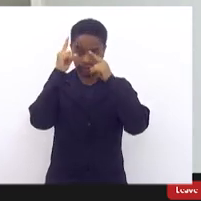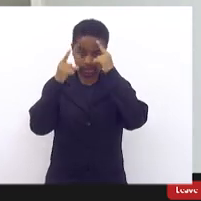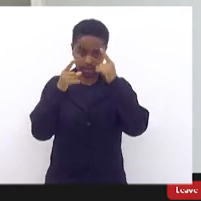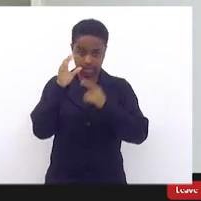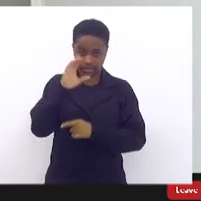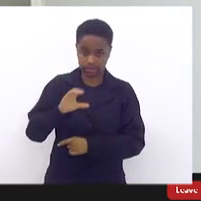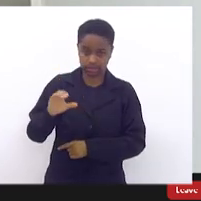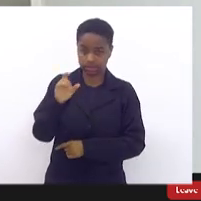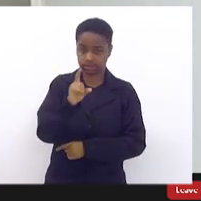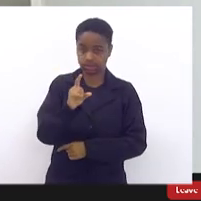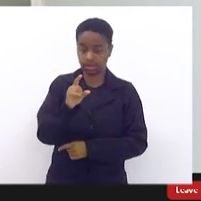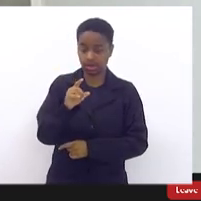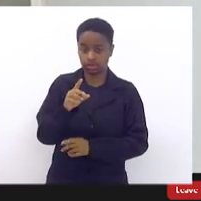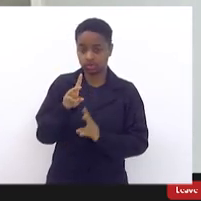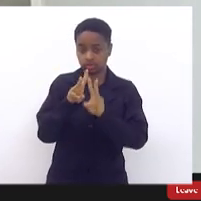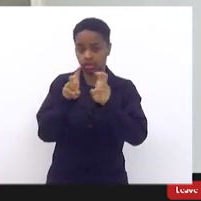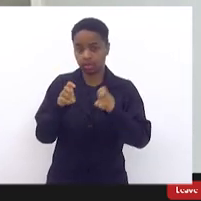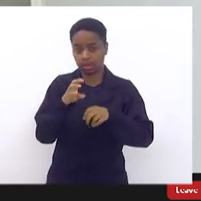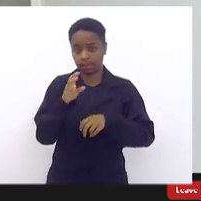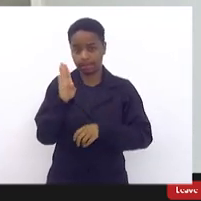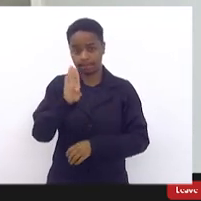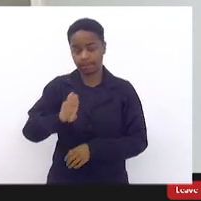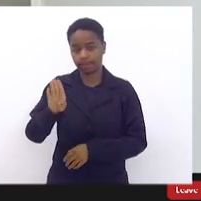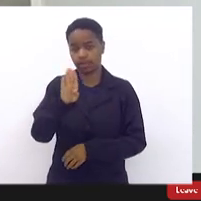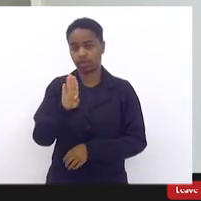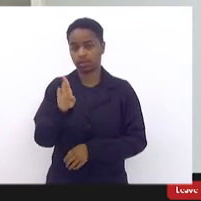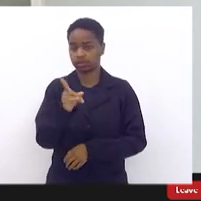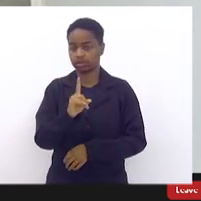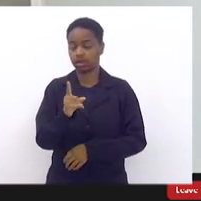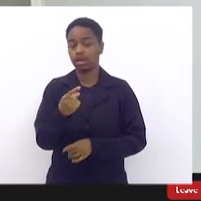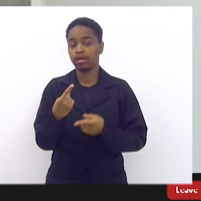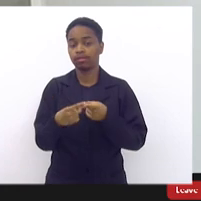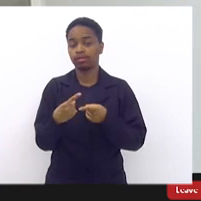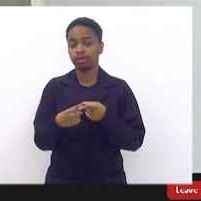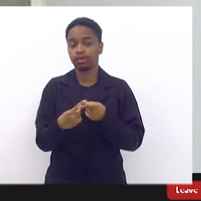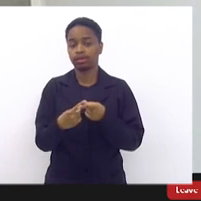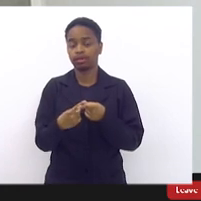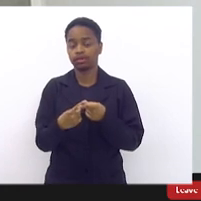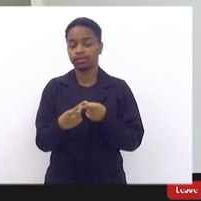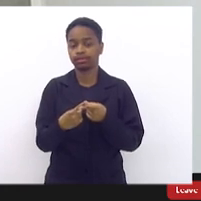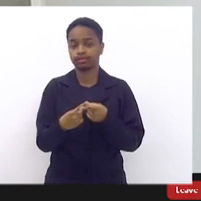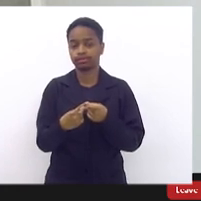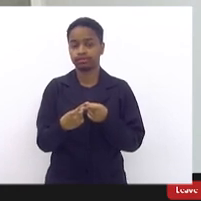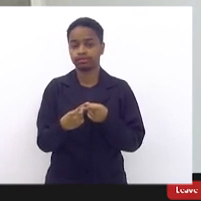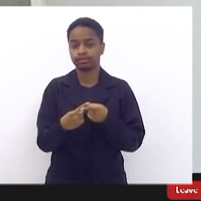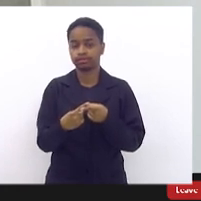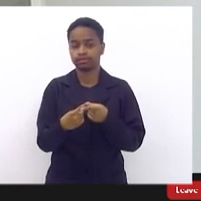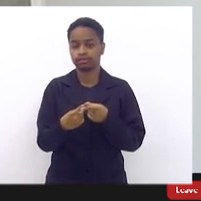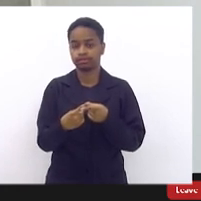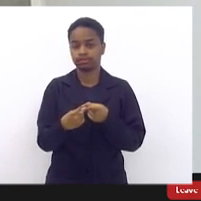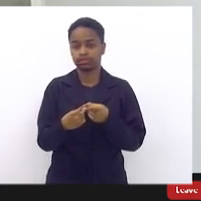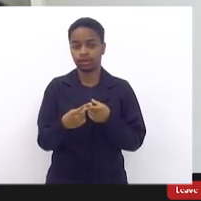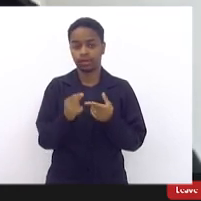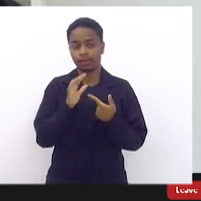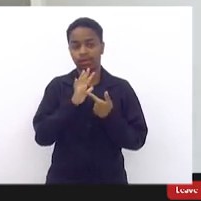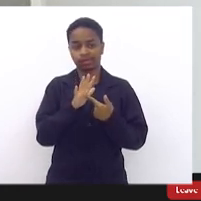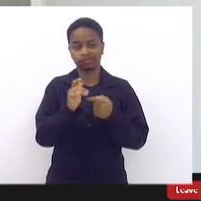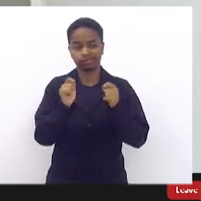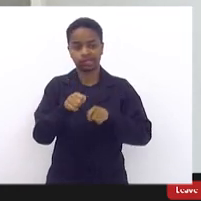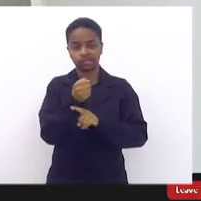científicas de biologia, né? Que fazem com que ela seja aceita